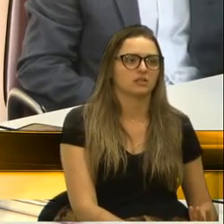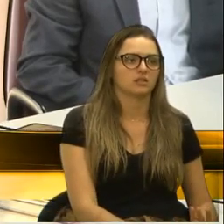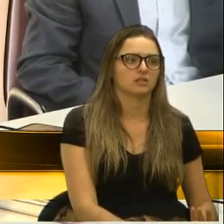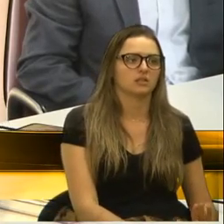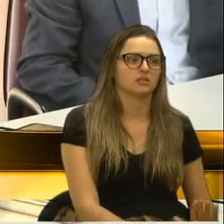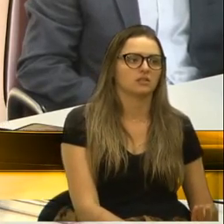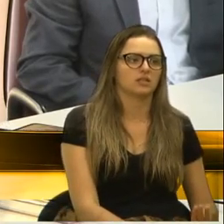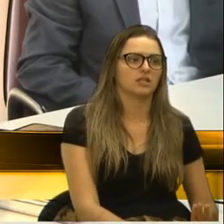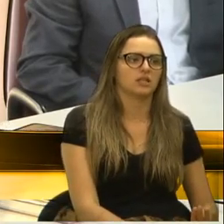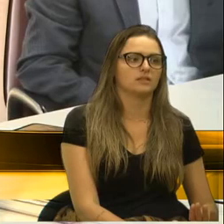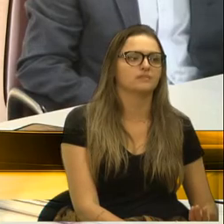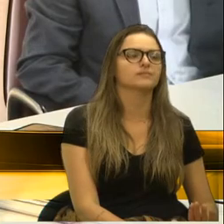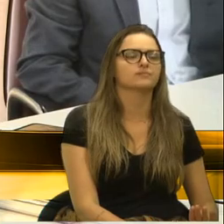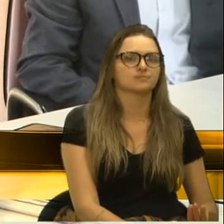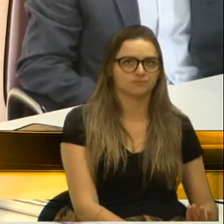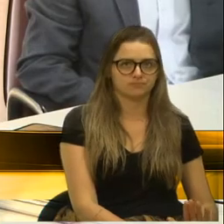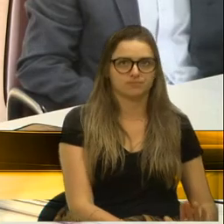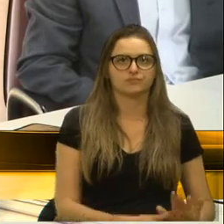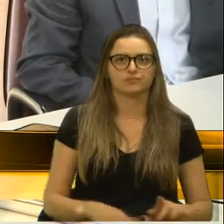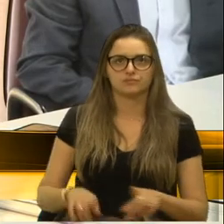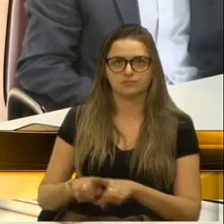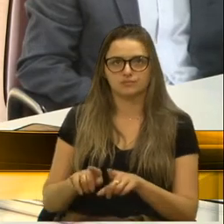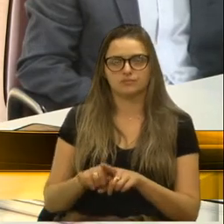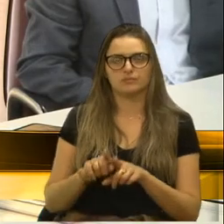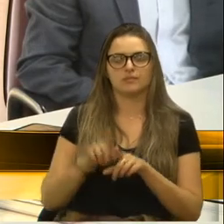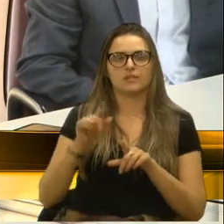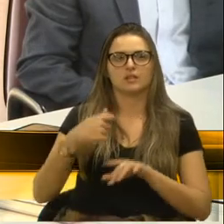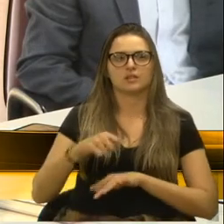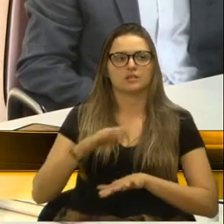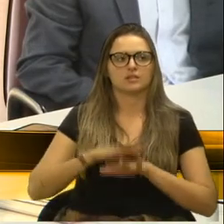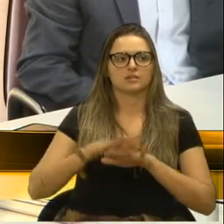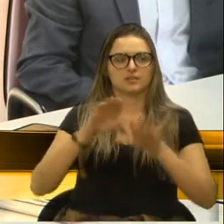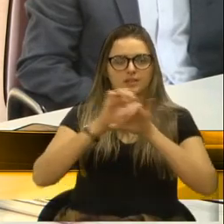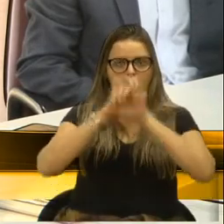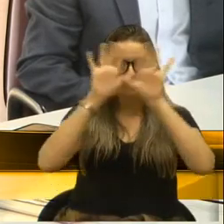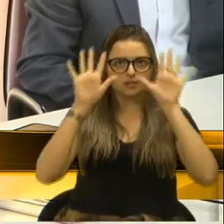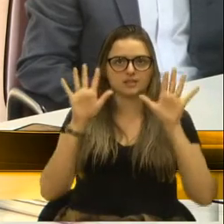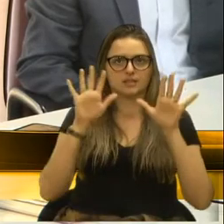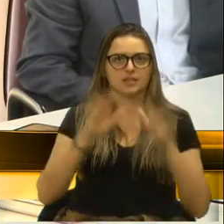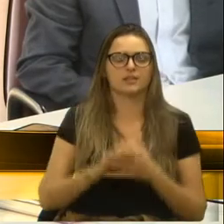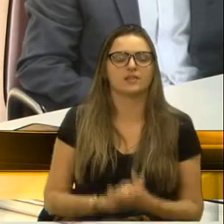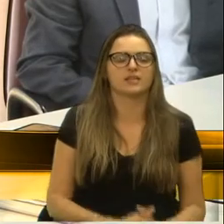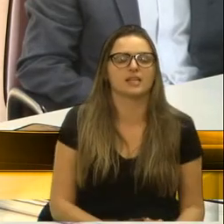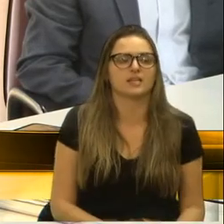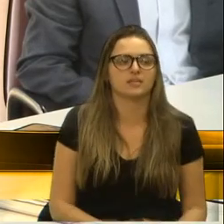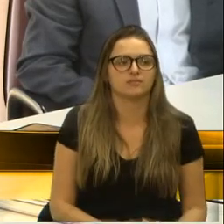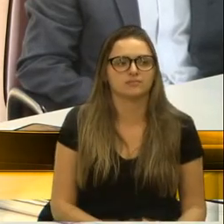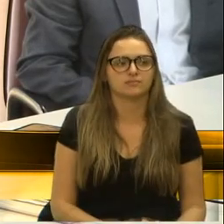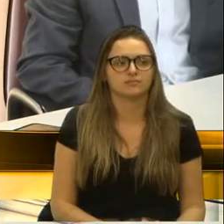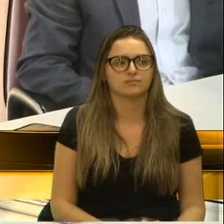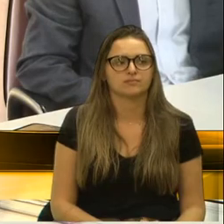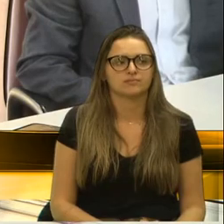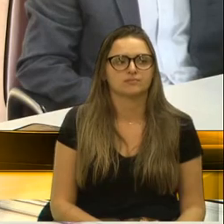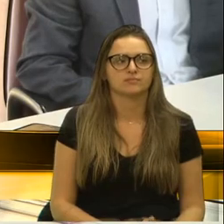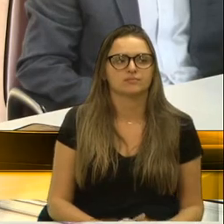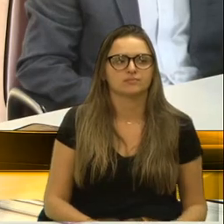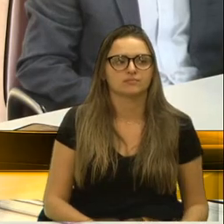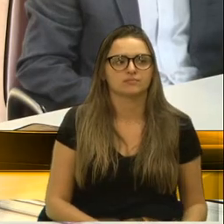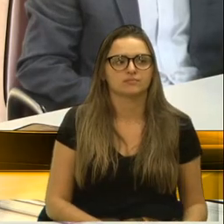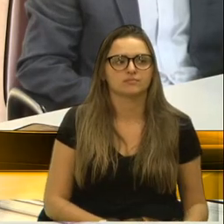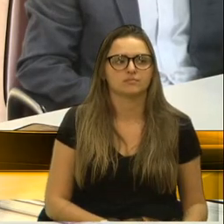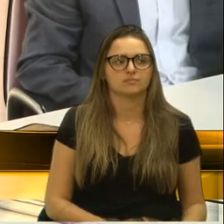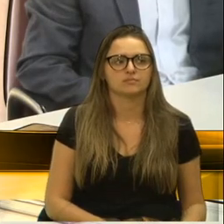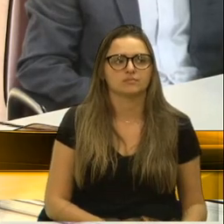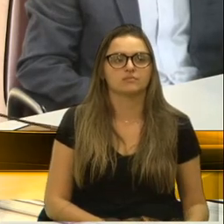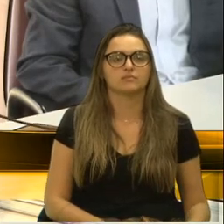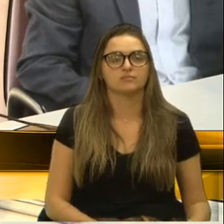Então, acho que precisa também ter uma transparência com a empresa, né? Acho que precisa também conversar com os funcionários, porque eu sei de funcionários que deixaram